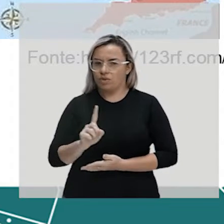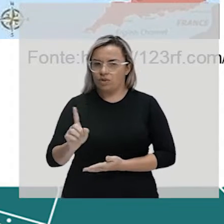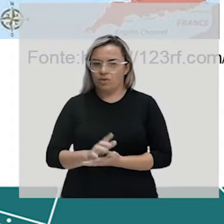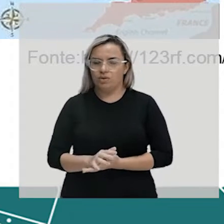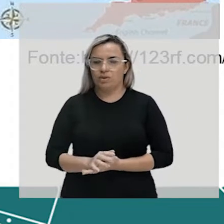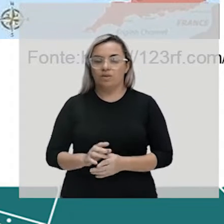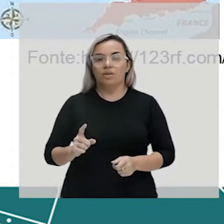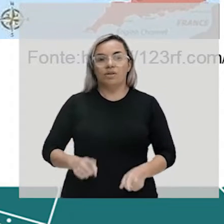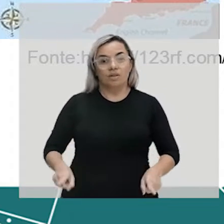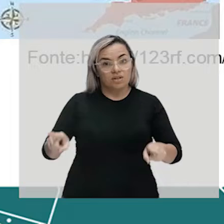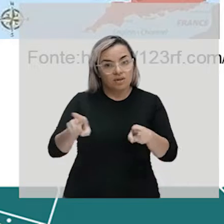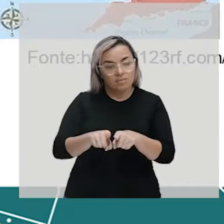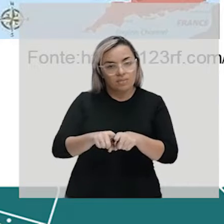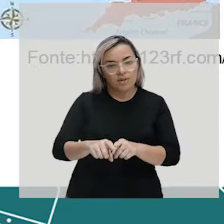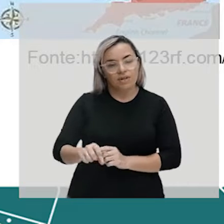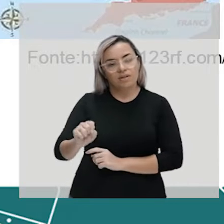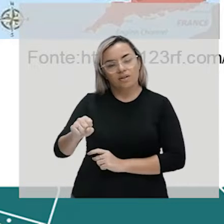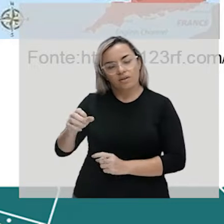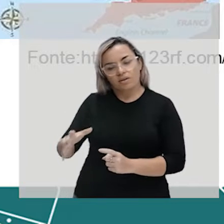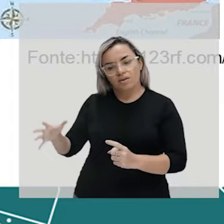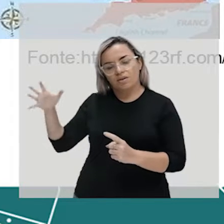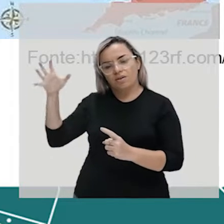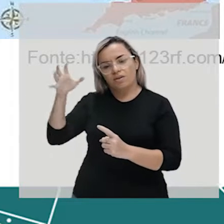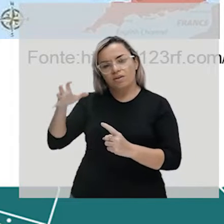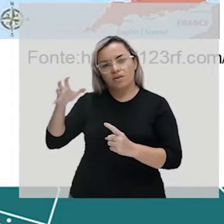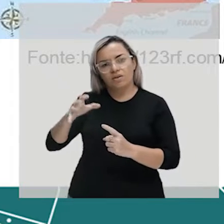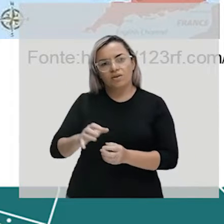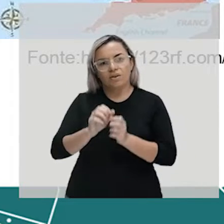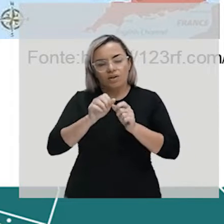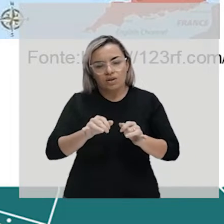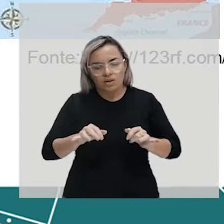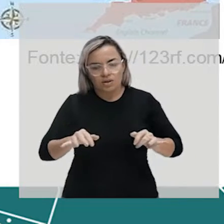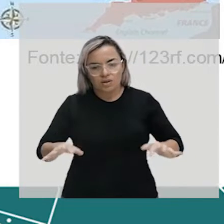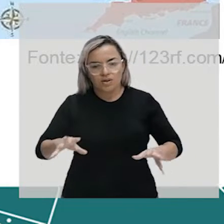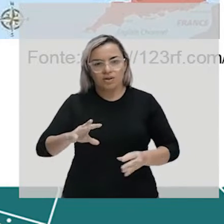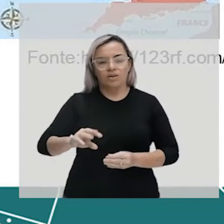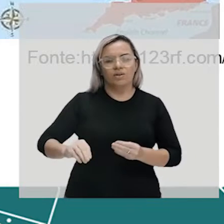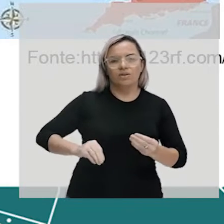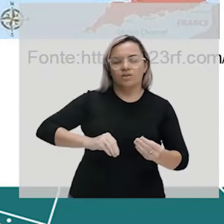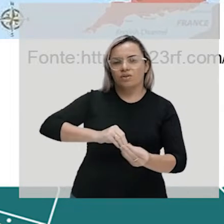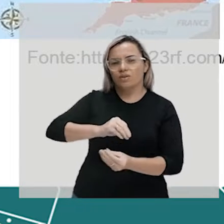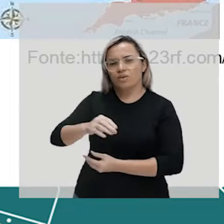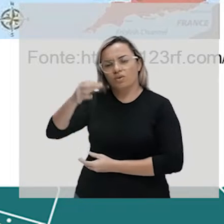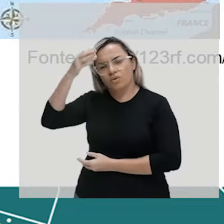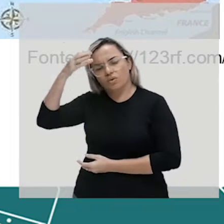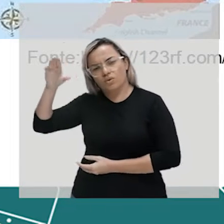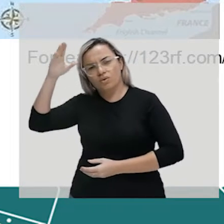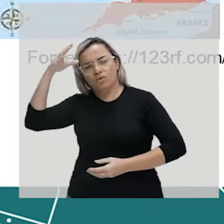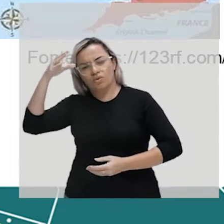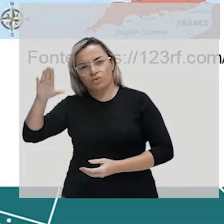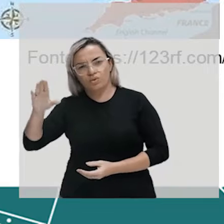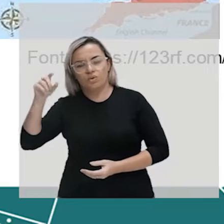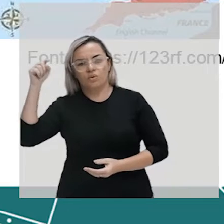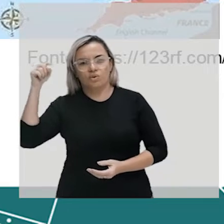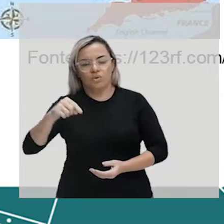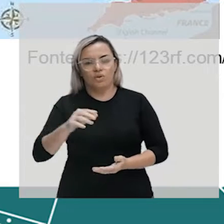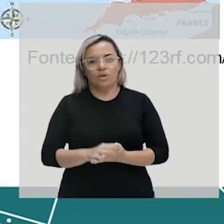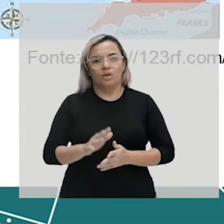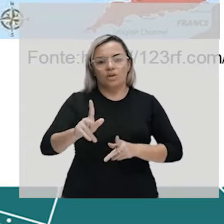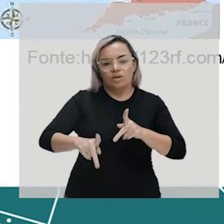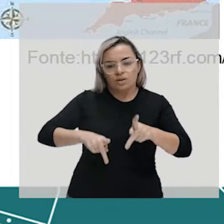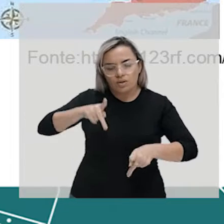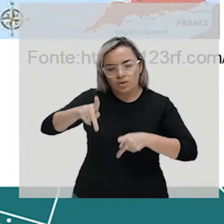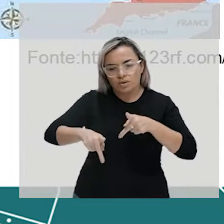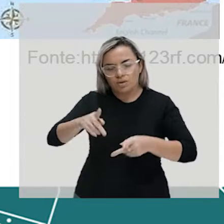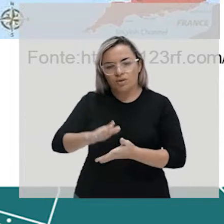parte de um campo que envolve os hábitos os costumes as celebrações tudo aquilo que faz com que aquele